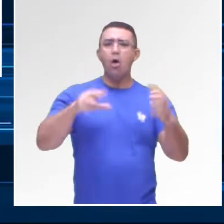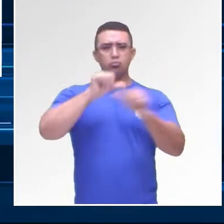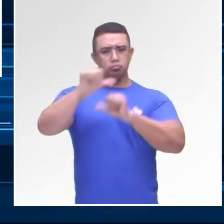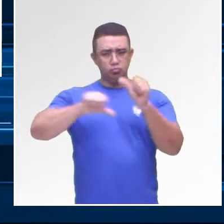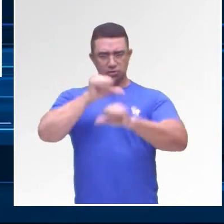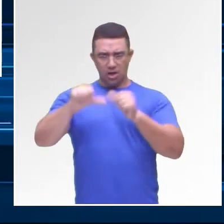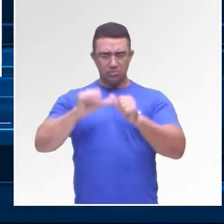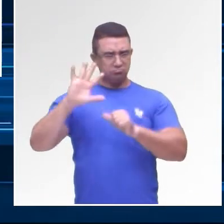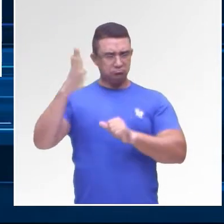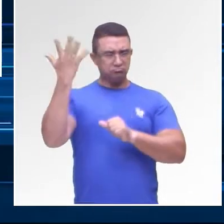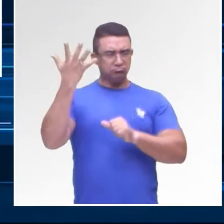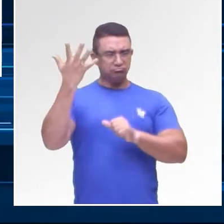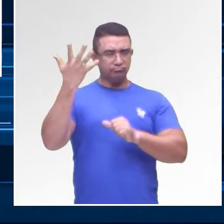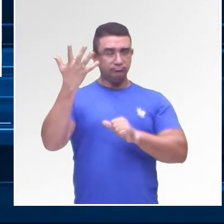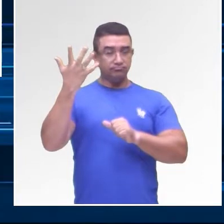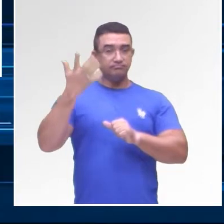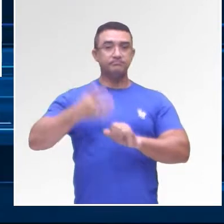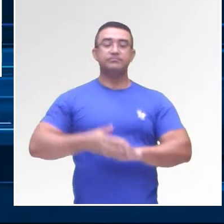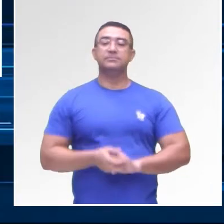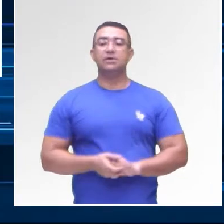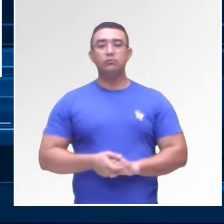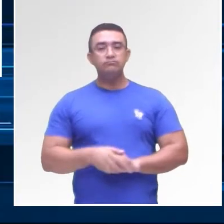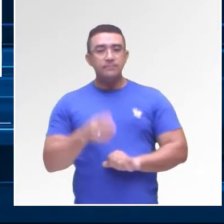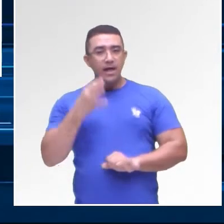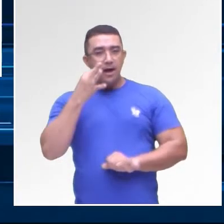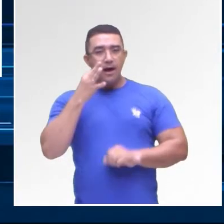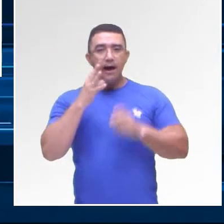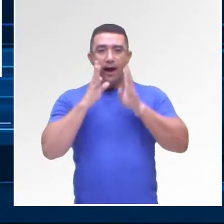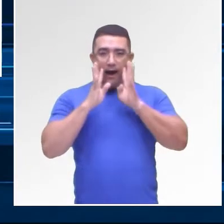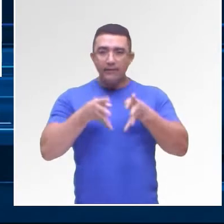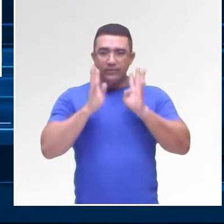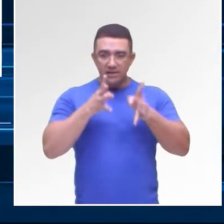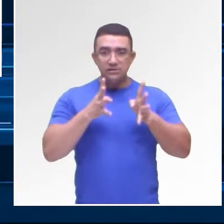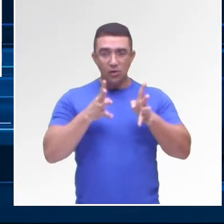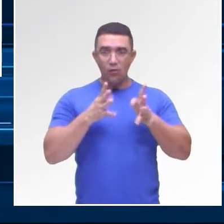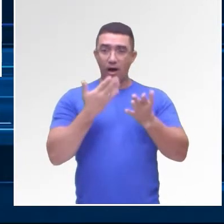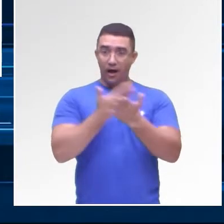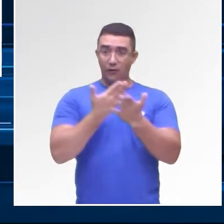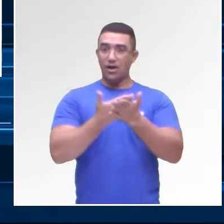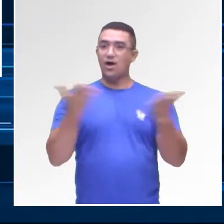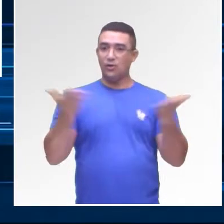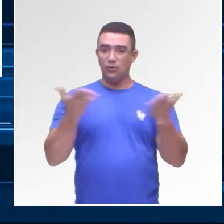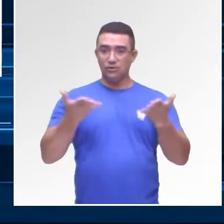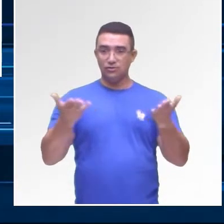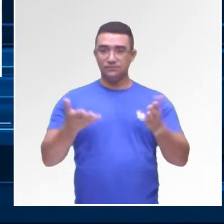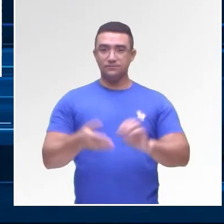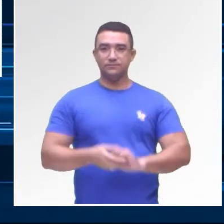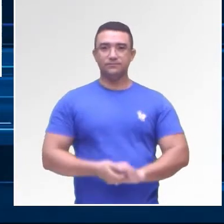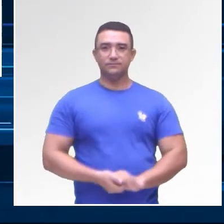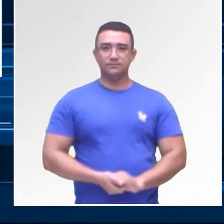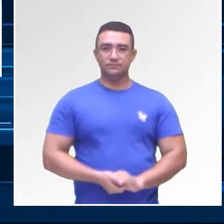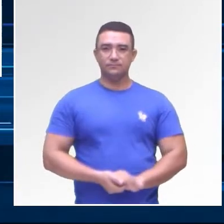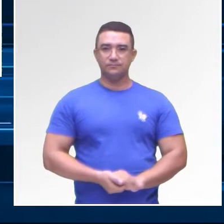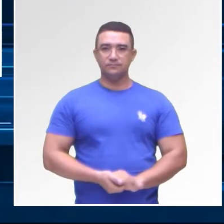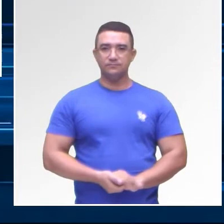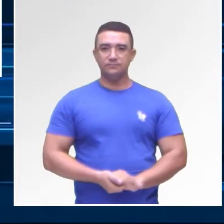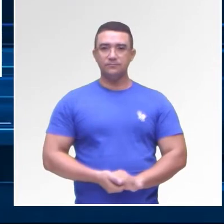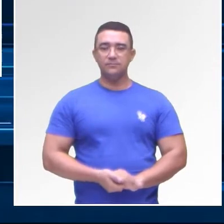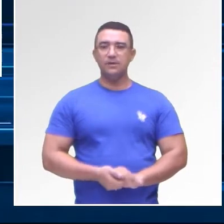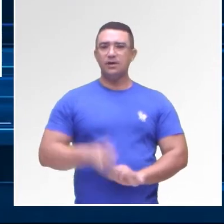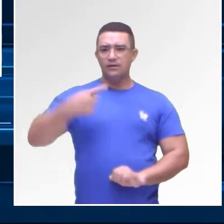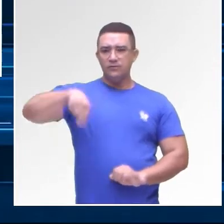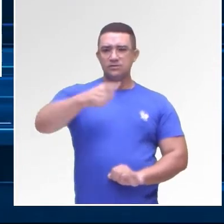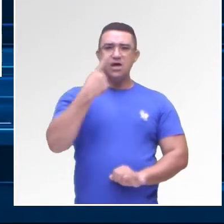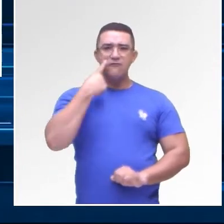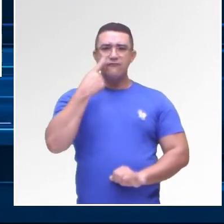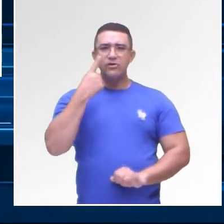Se não, fiquem ligados na nossa aula que hoje nós iremos falar sobre isso. Muito bem. Como vocês viram lá